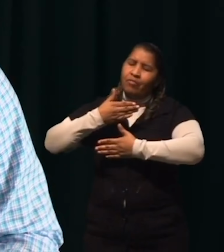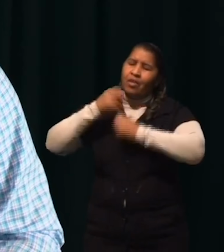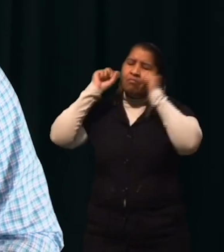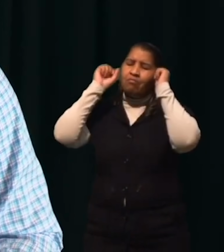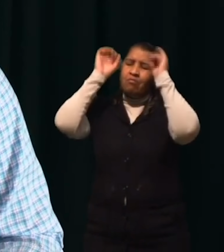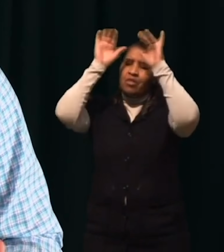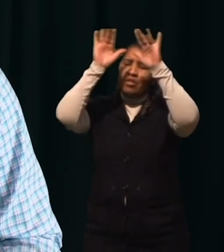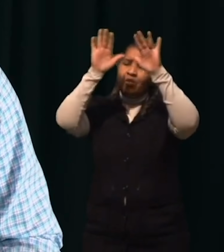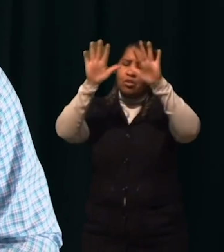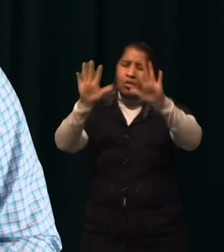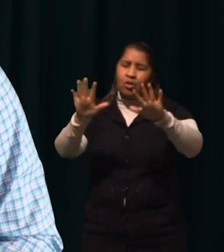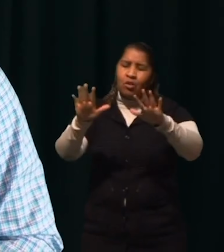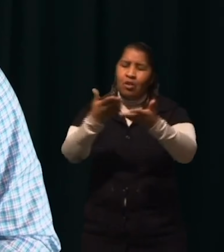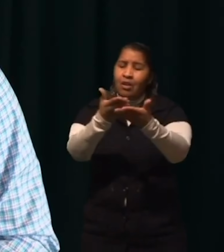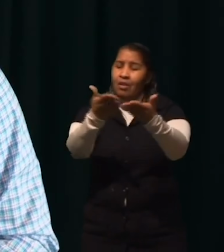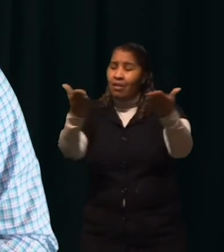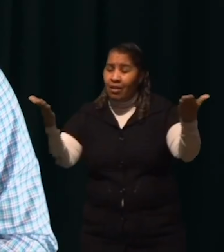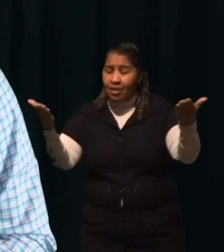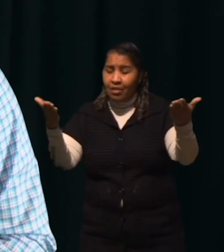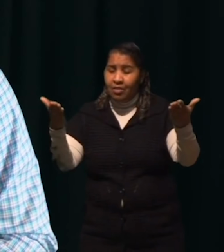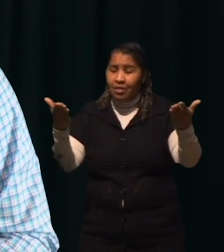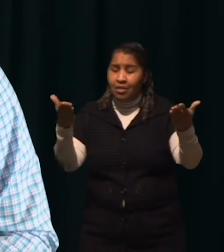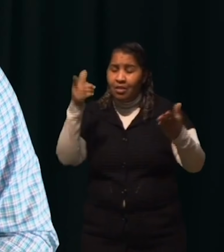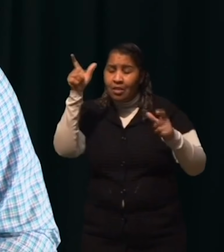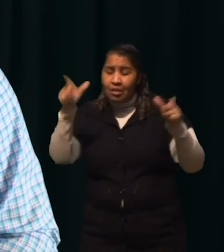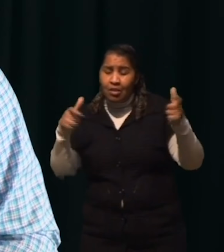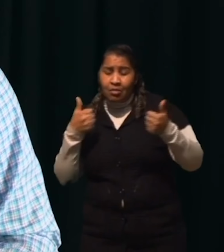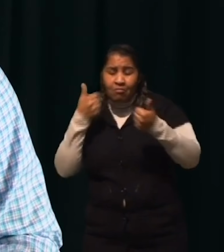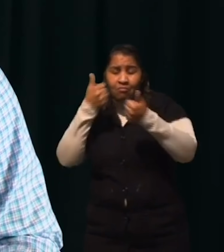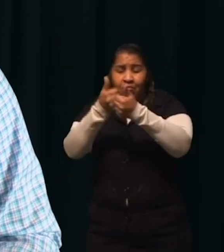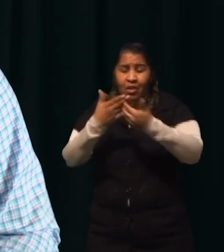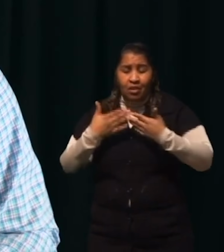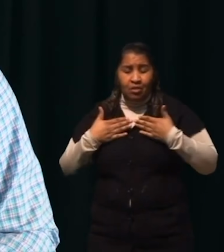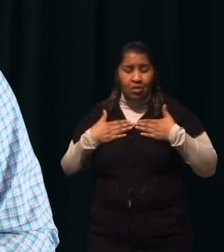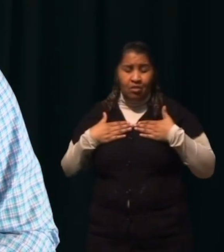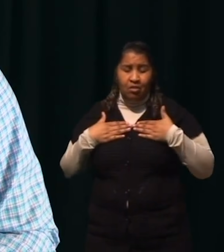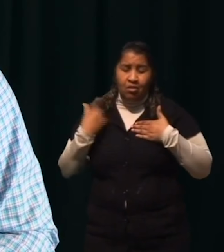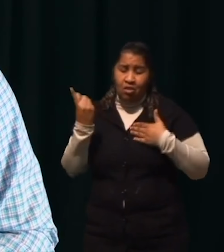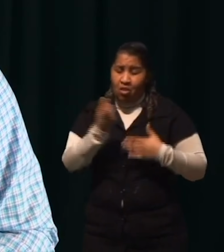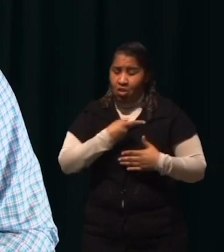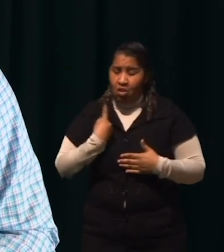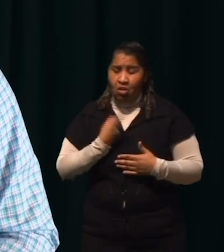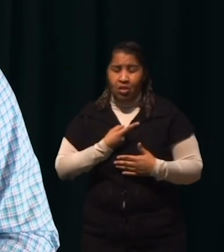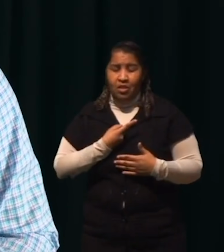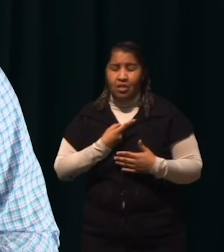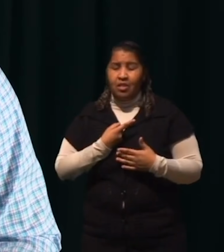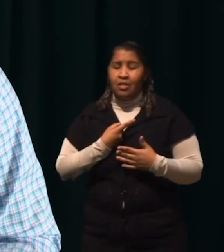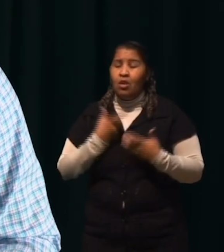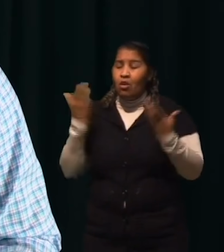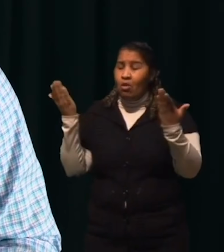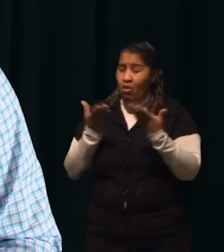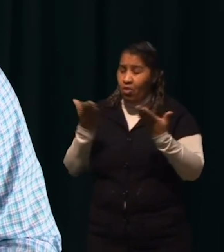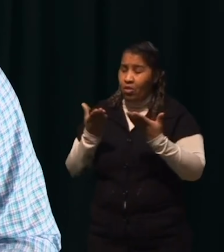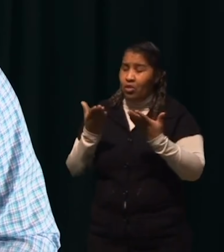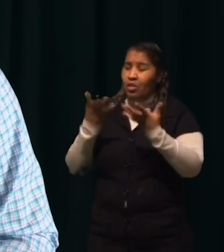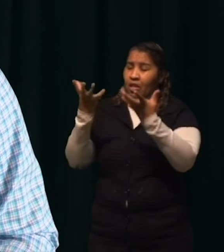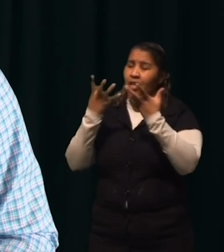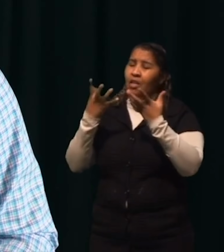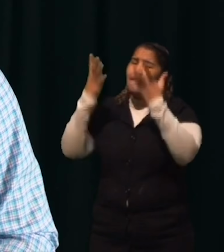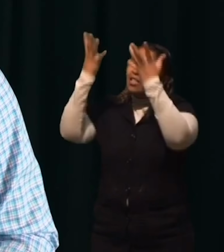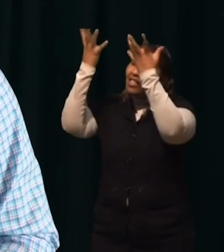para a bênção daqueles que estão perto da gente. Hoje nós queremos Te receber, Deus como